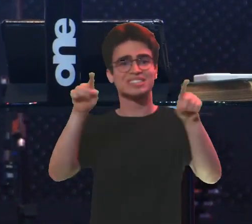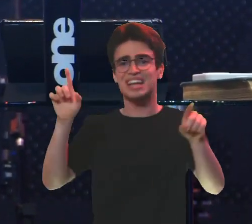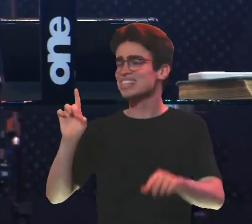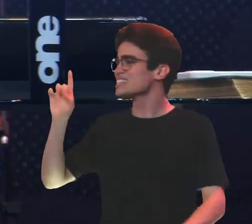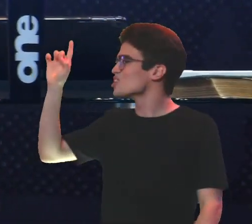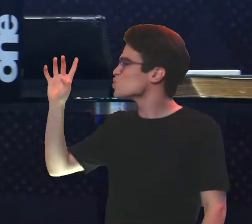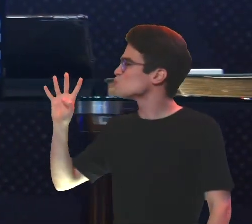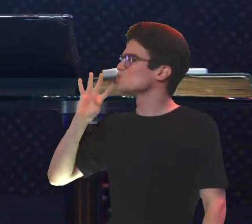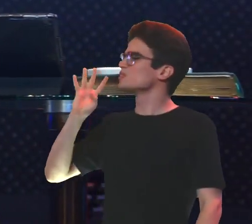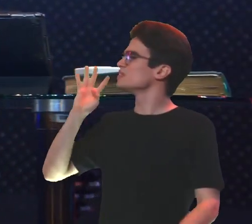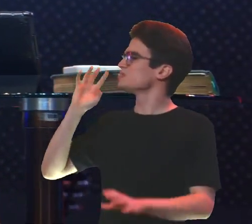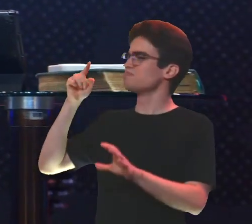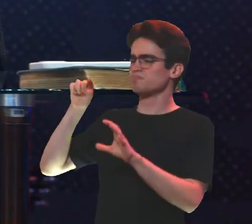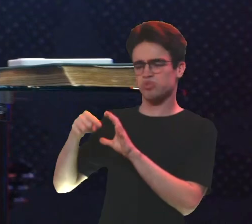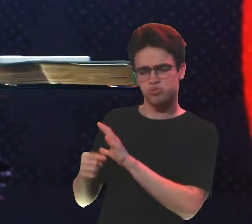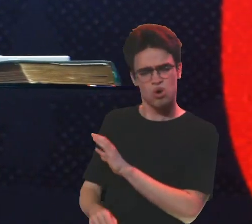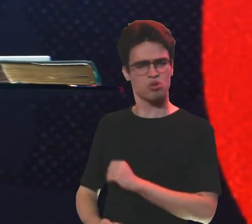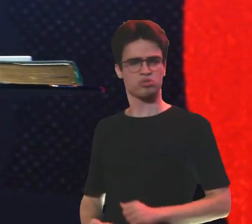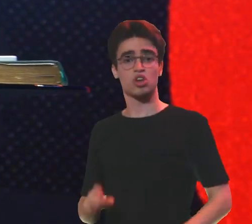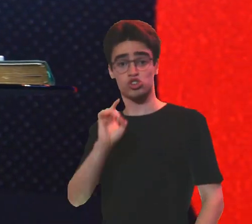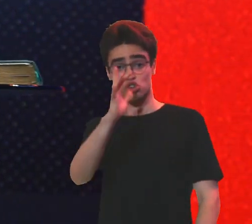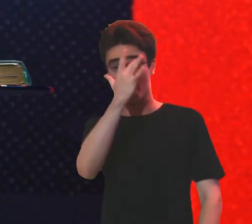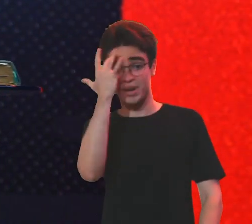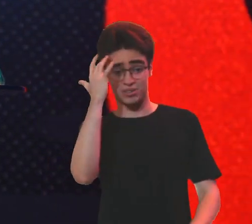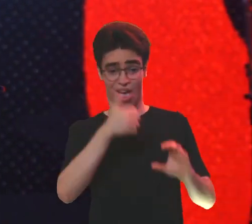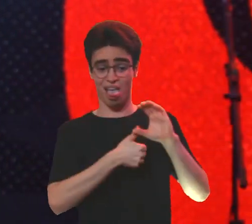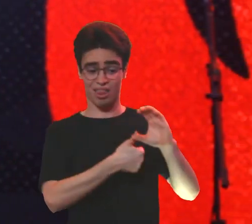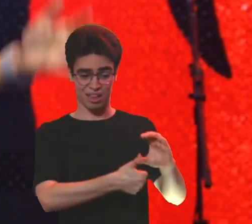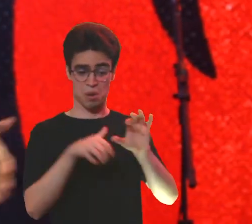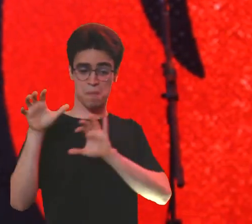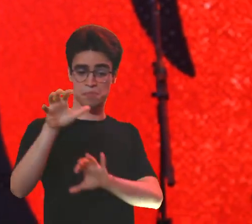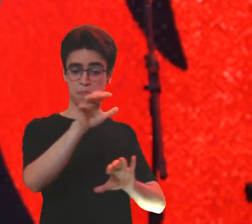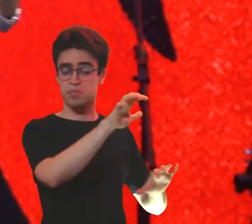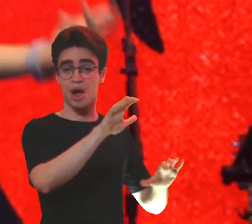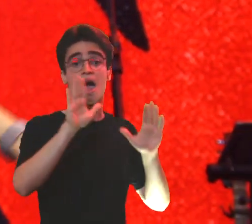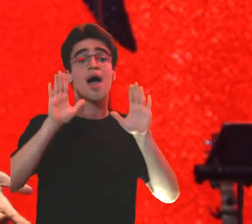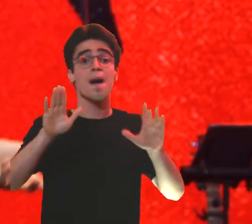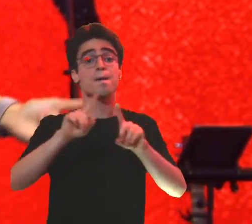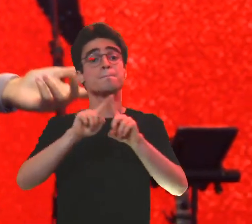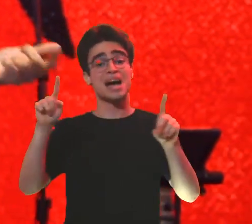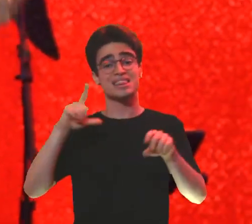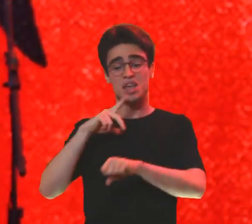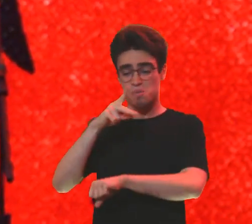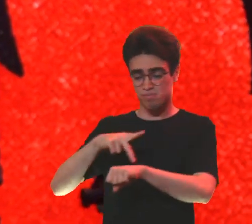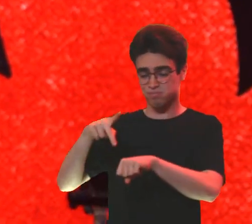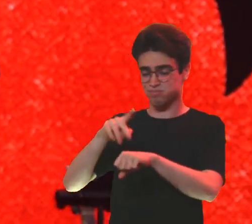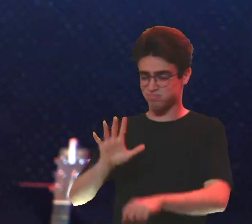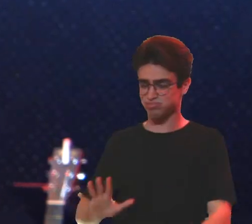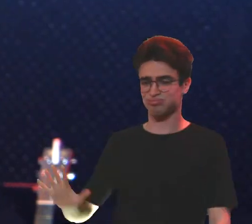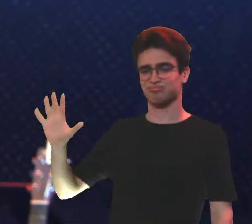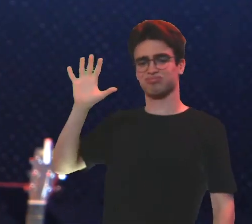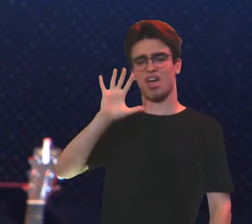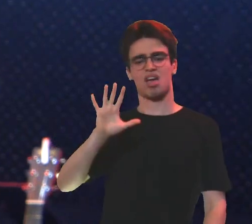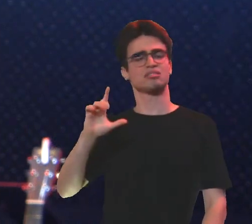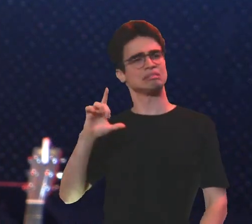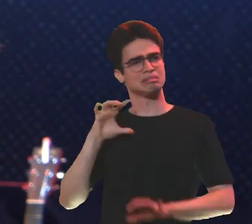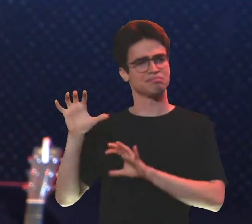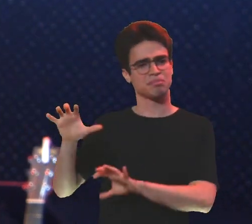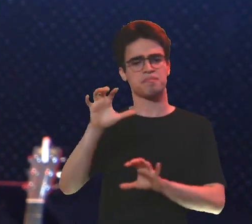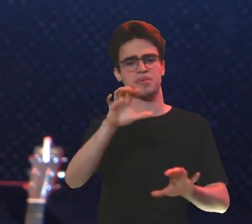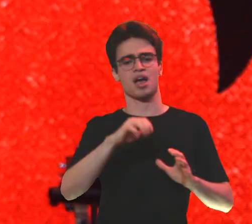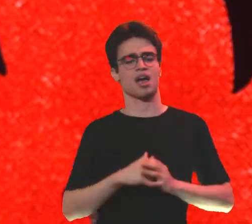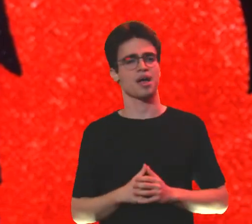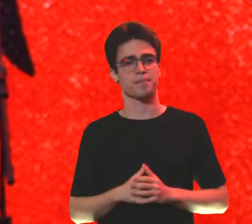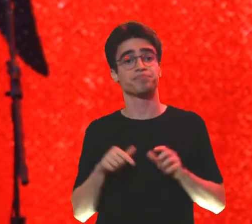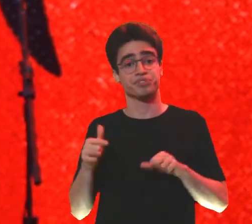que não só os cristãos são impactados, mas uma cidade inteira, um país inteiro. A taxa de criminalidade, depois